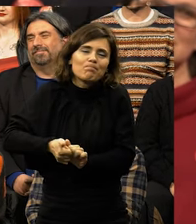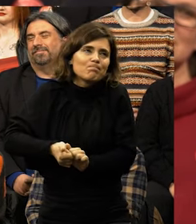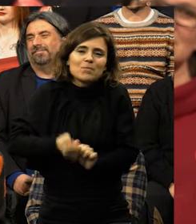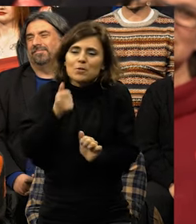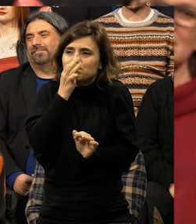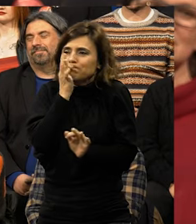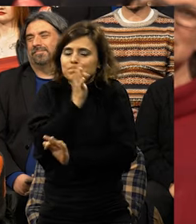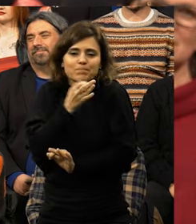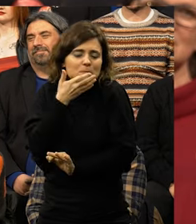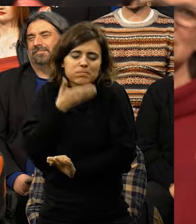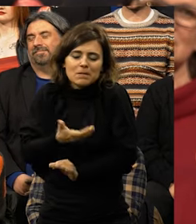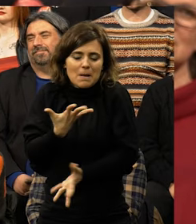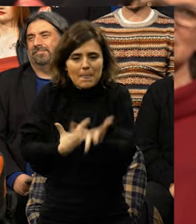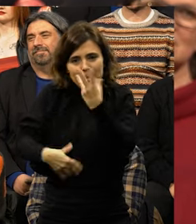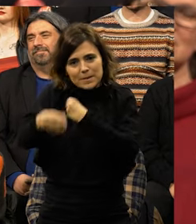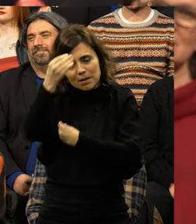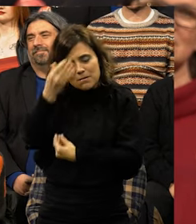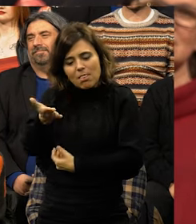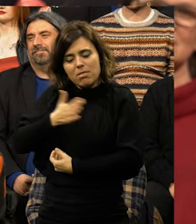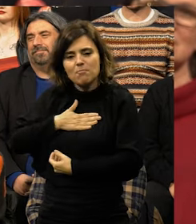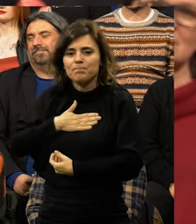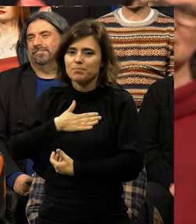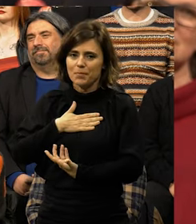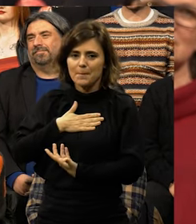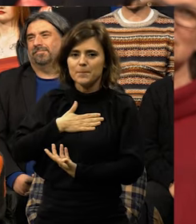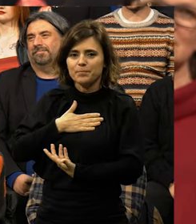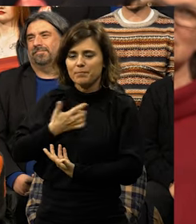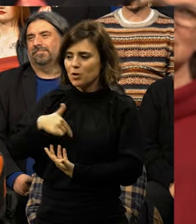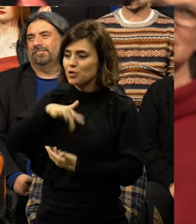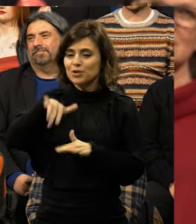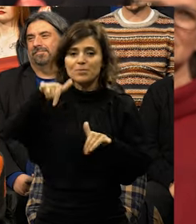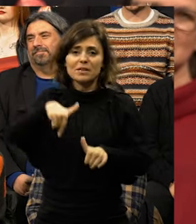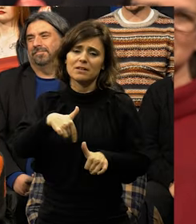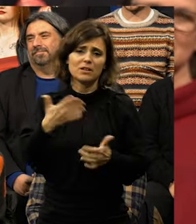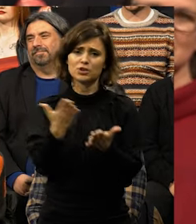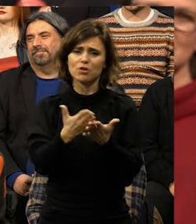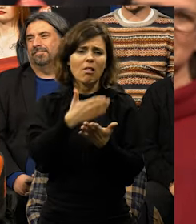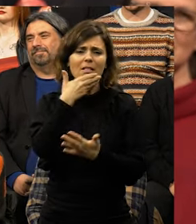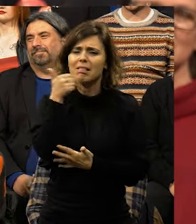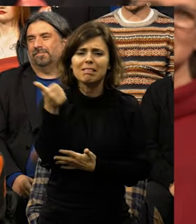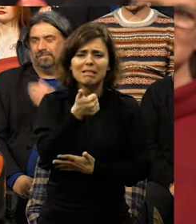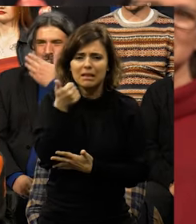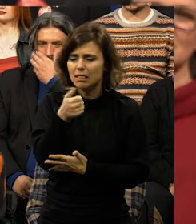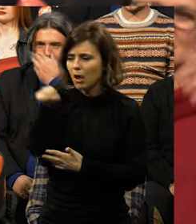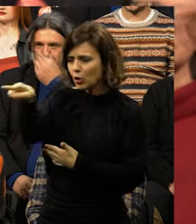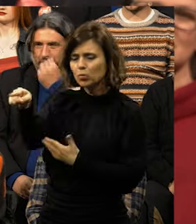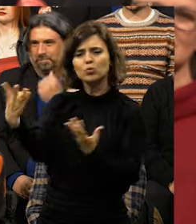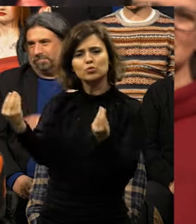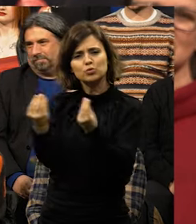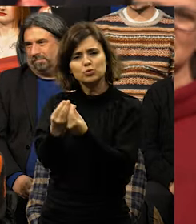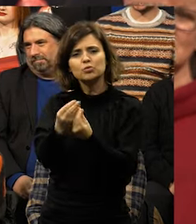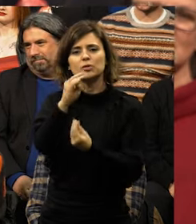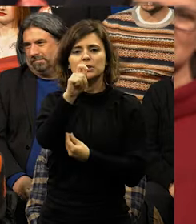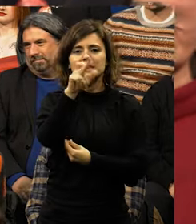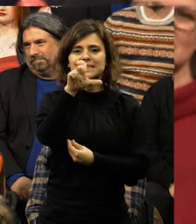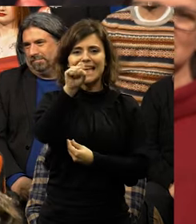tive das maiores aprendizagens e Alexandre estamos não só aqui nesta casa linda que tu e o Sérgio projetaram para